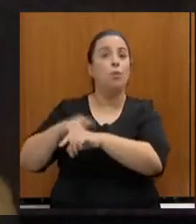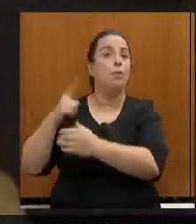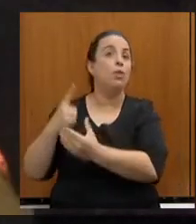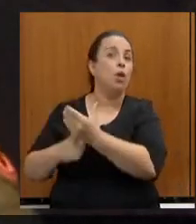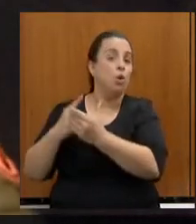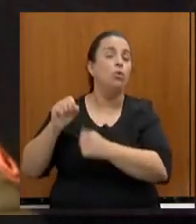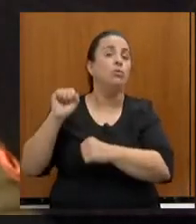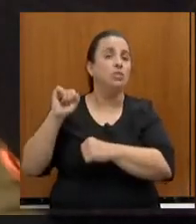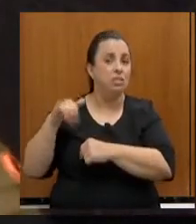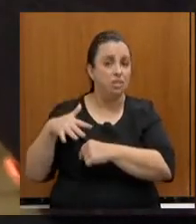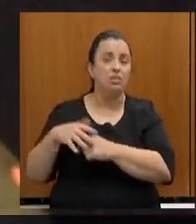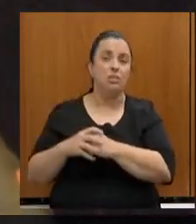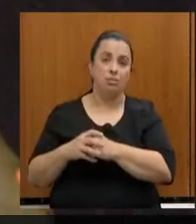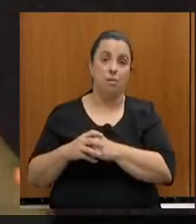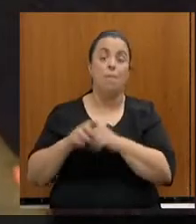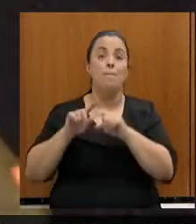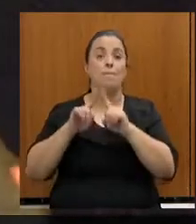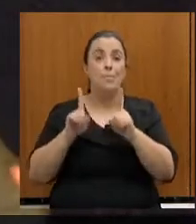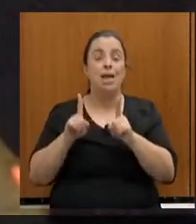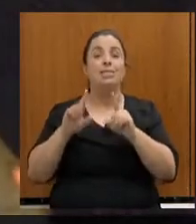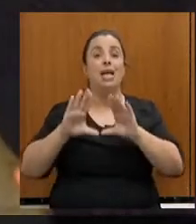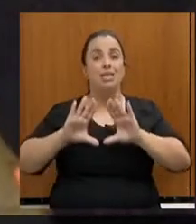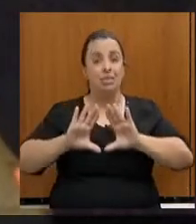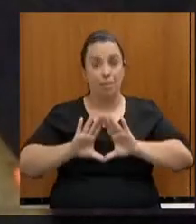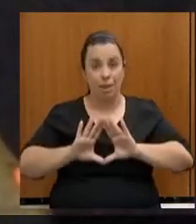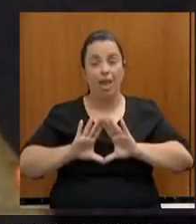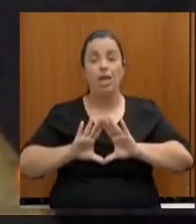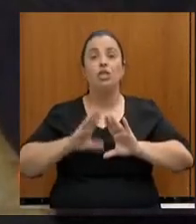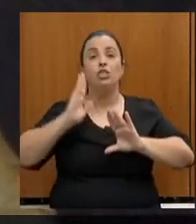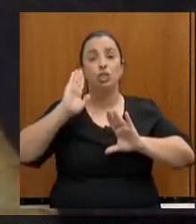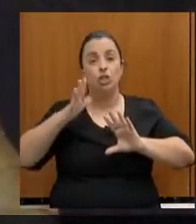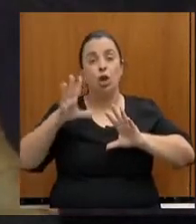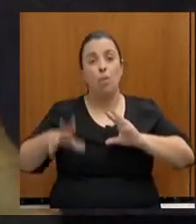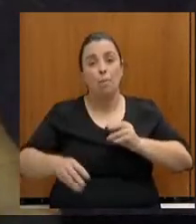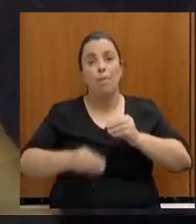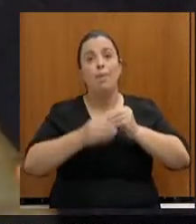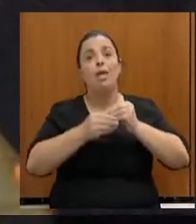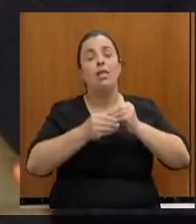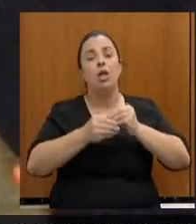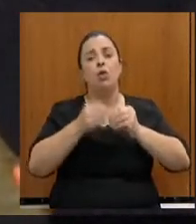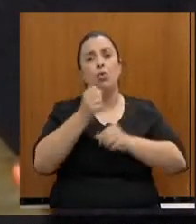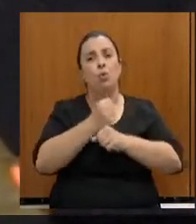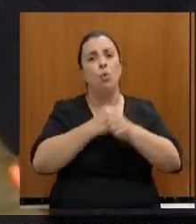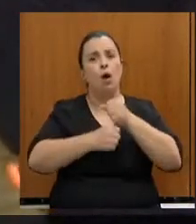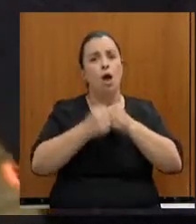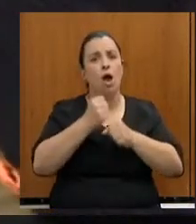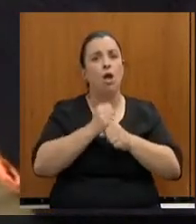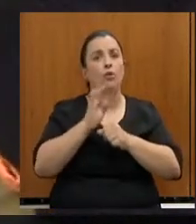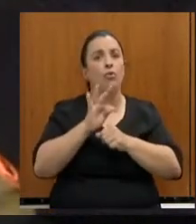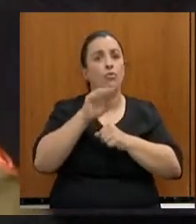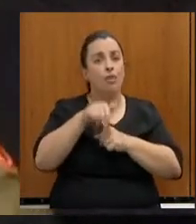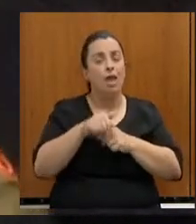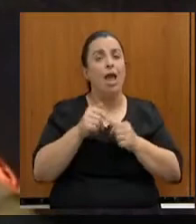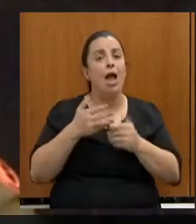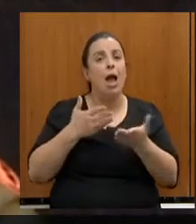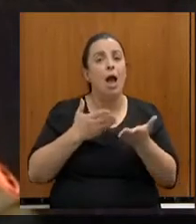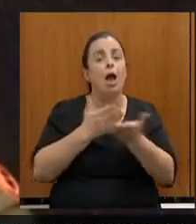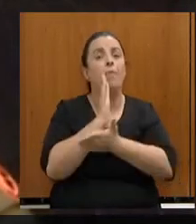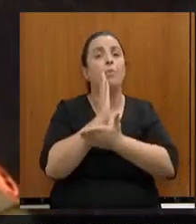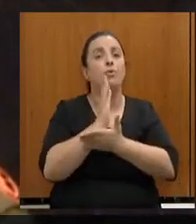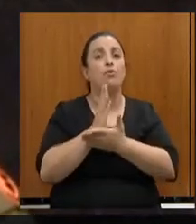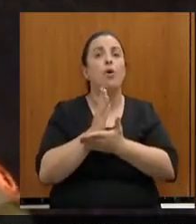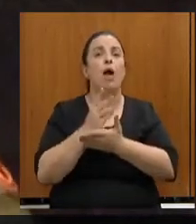a assembleia através de uma emenda à constituição no final do ano aprovou a sua participação na rua e